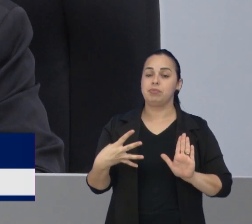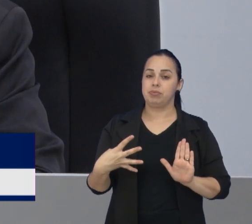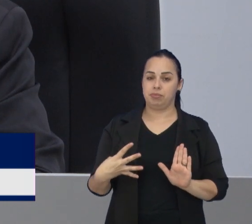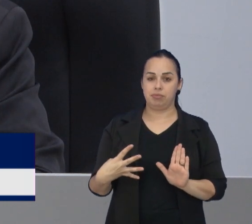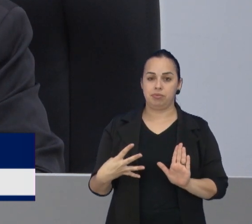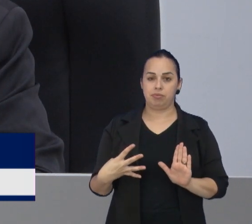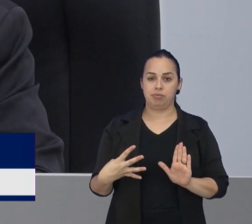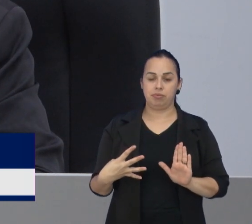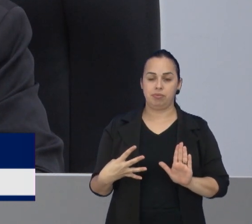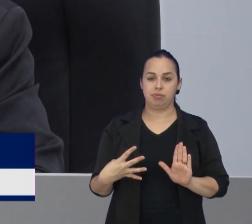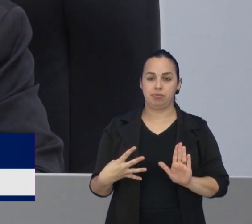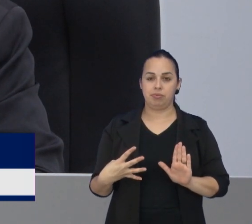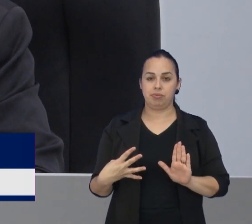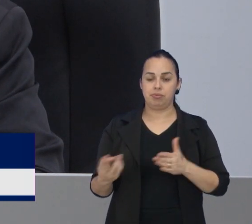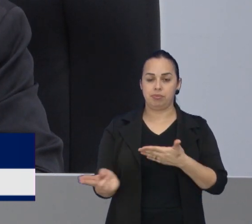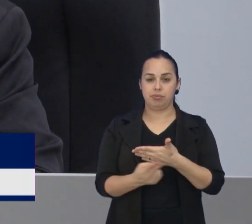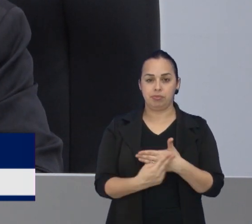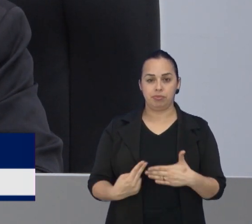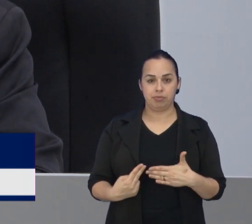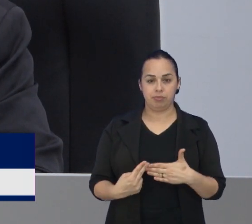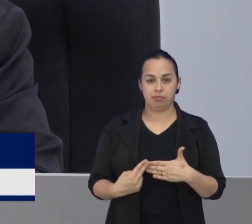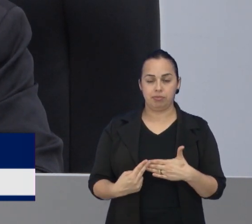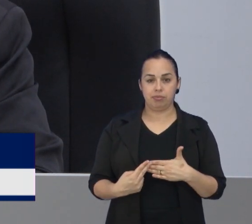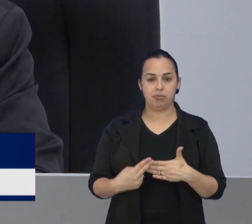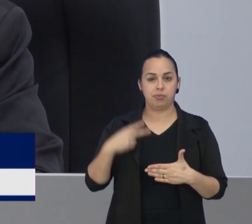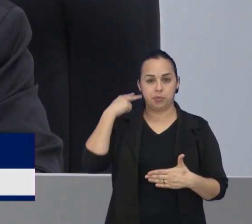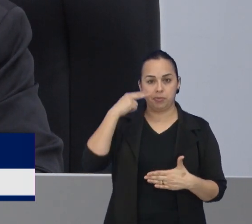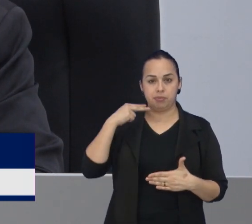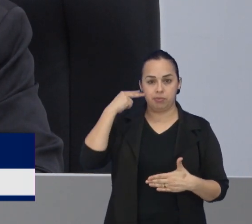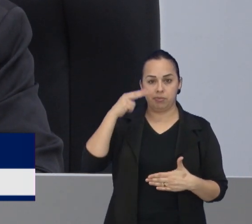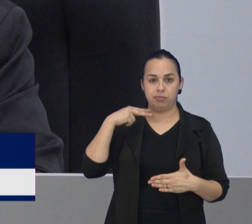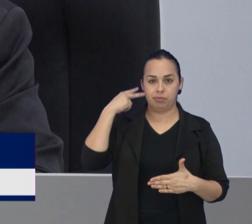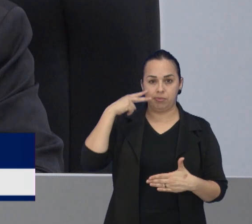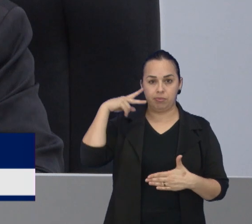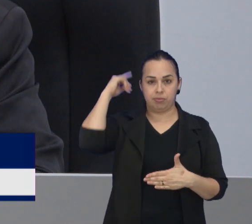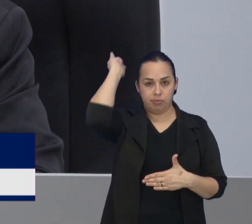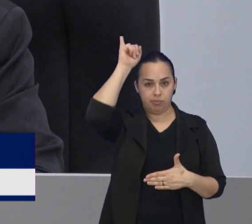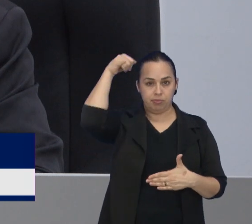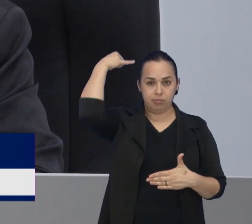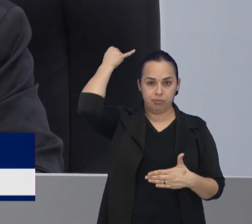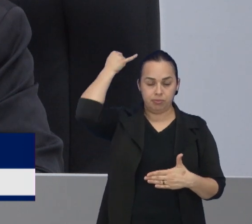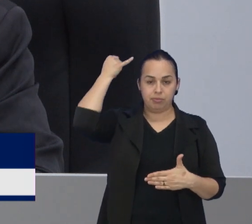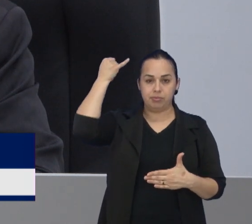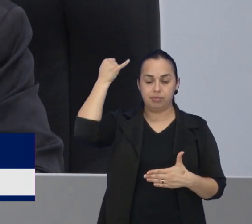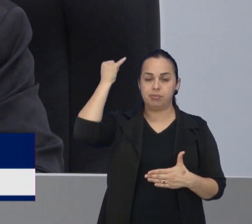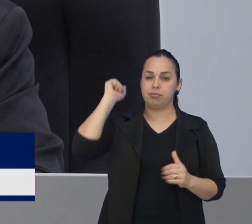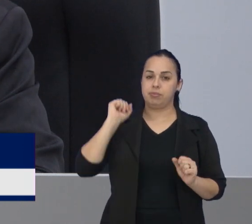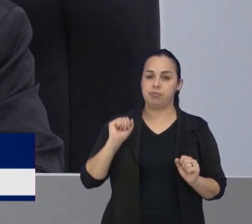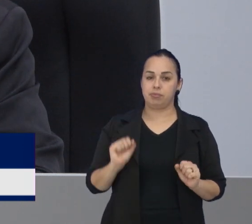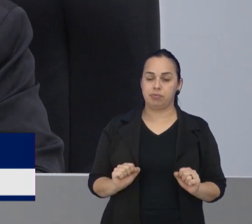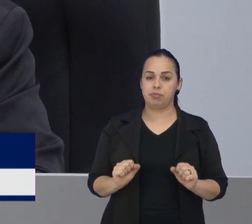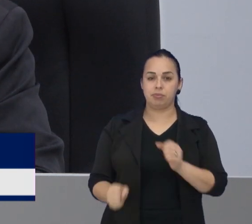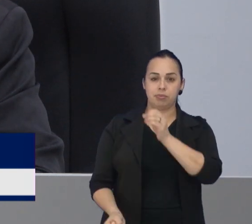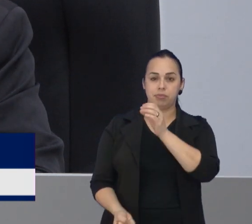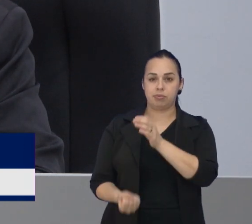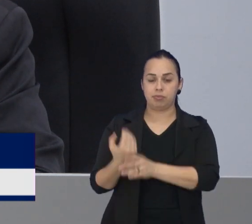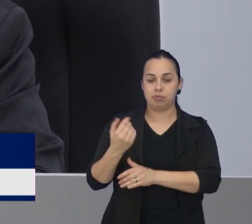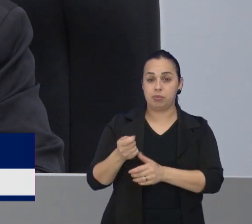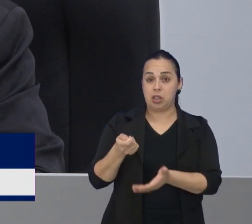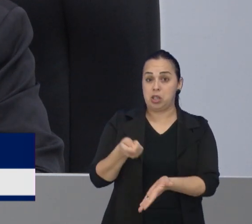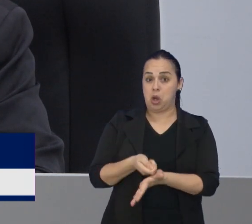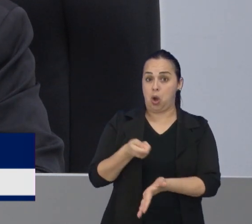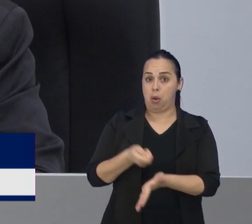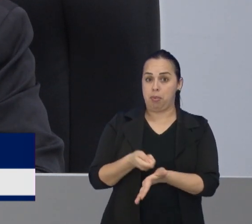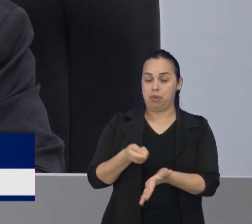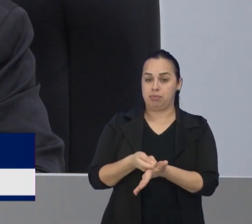168/2024. Autoria: vereador Dr. José Cláudio. Dispõe sobre a instalação obrigatória